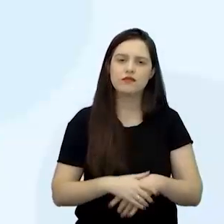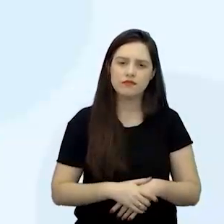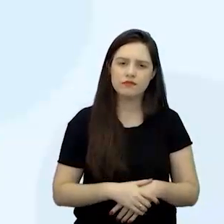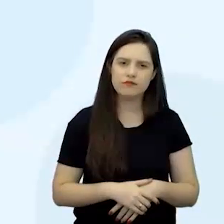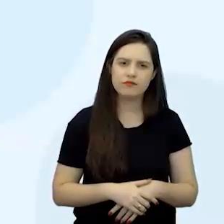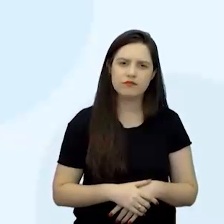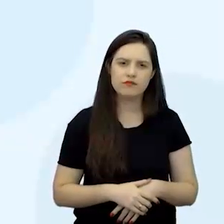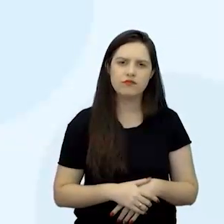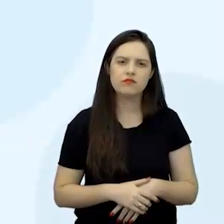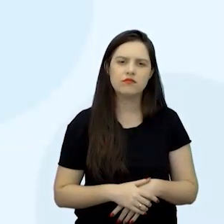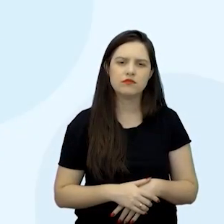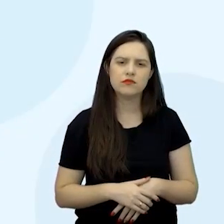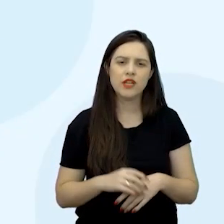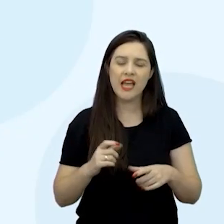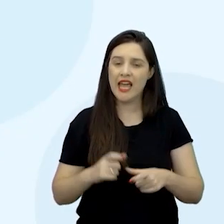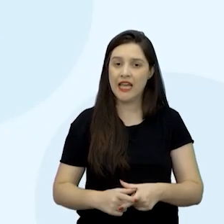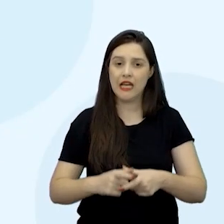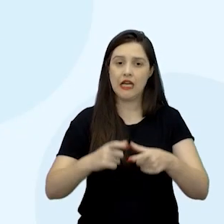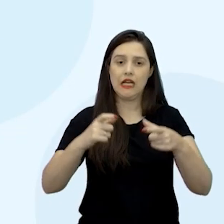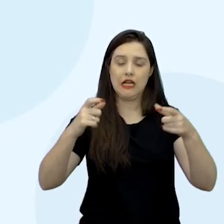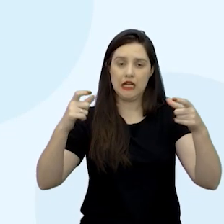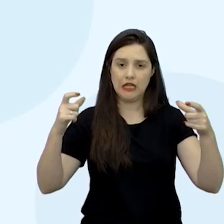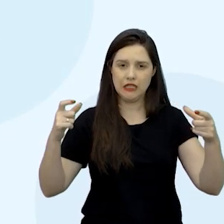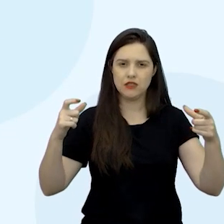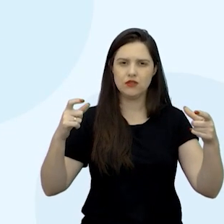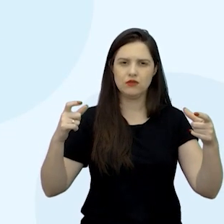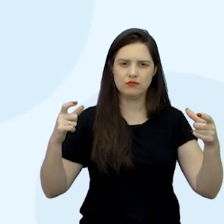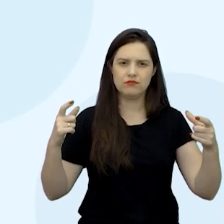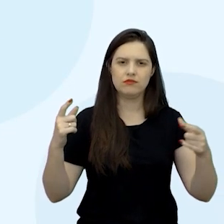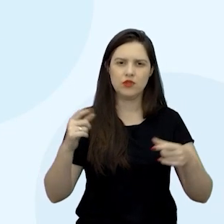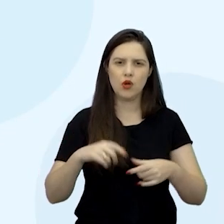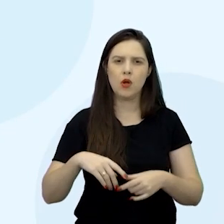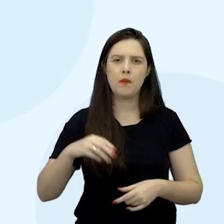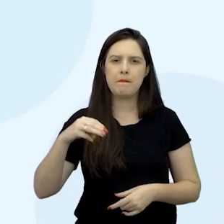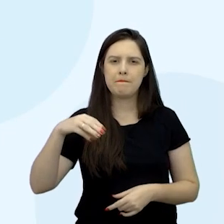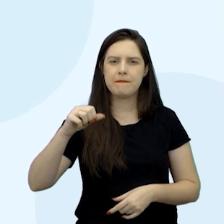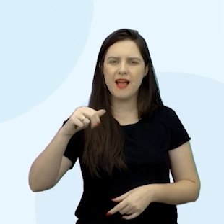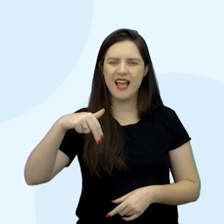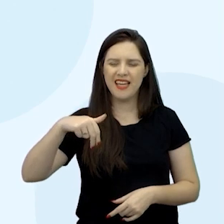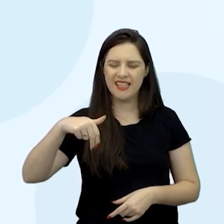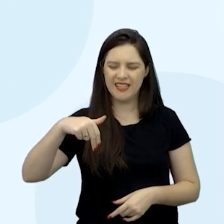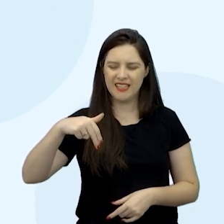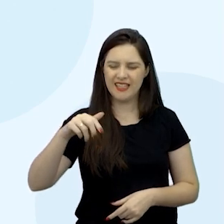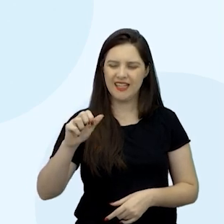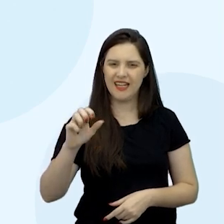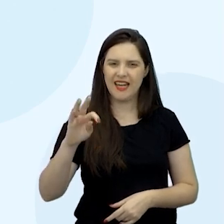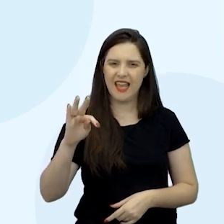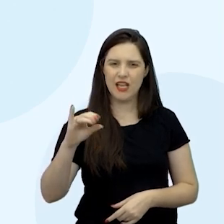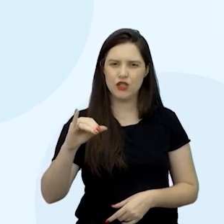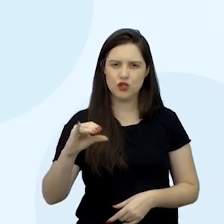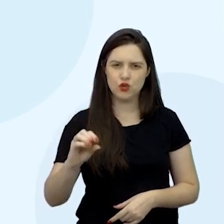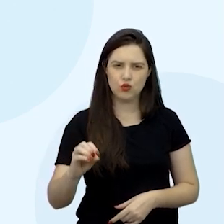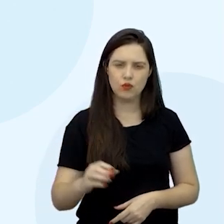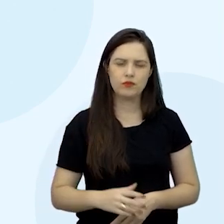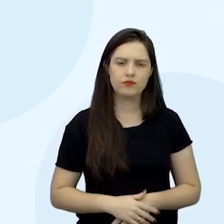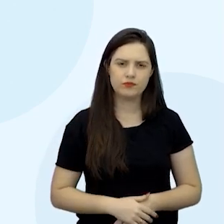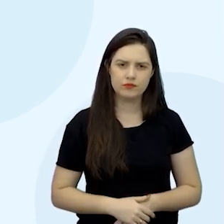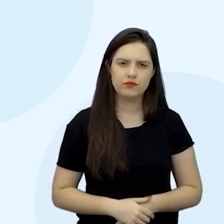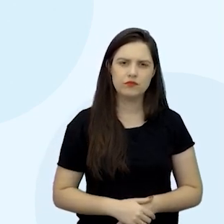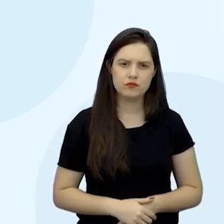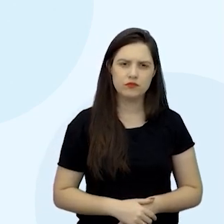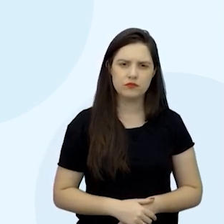Terra é como se fosse um ímã gigante, né? Então você tem aqui o polo sul magnético, né, a inclinação da Terra aqui. A Terra está inclinada aí,